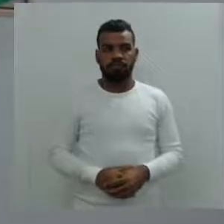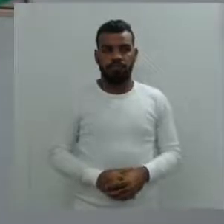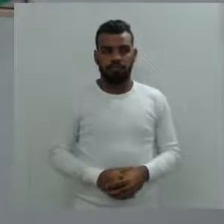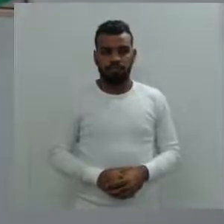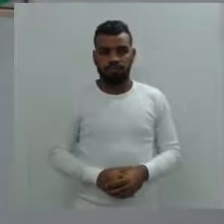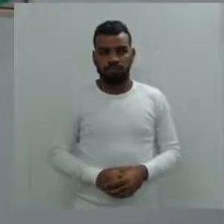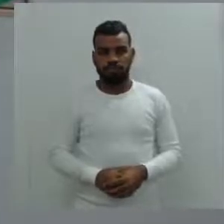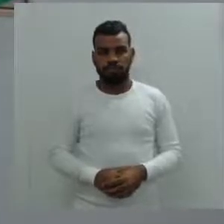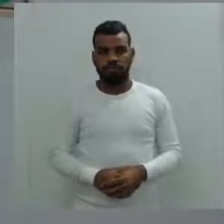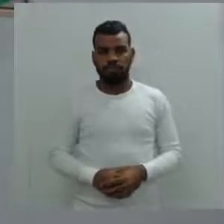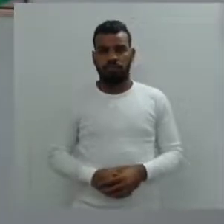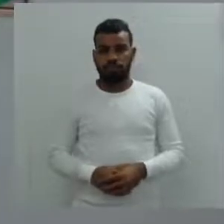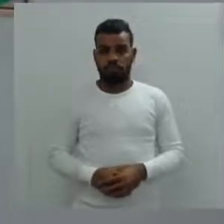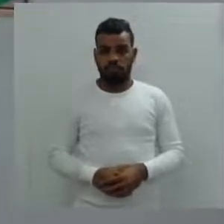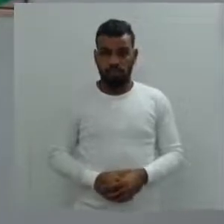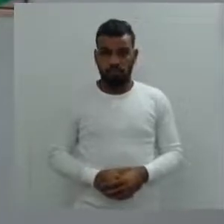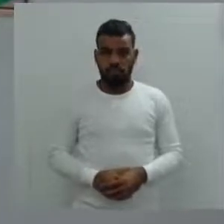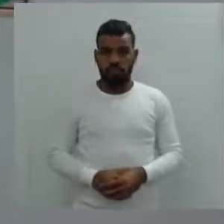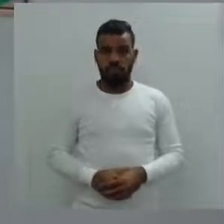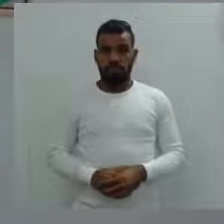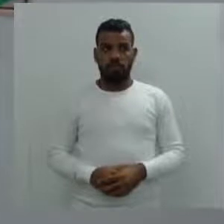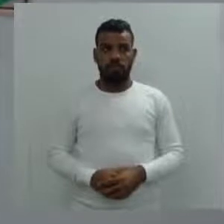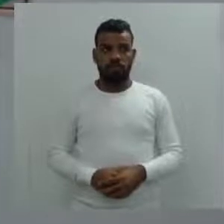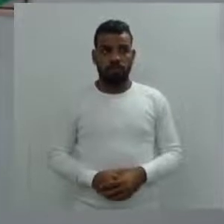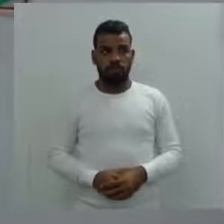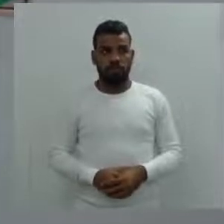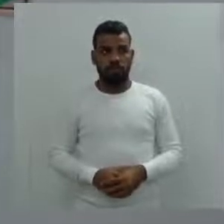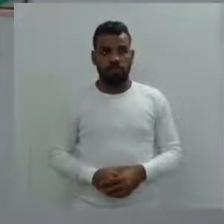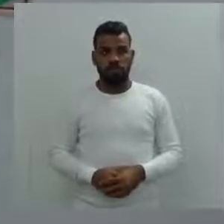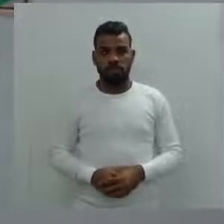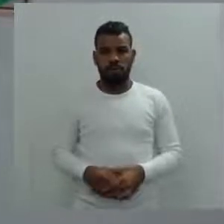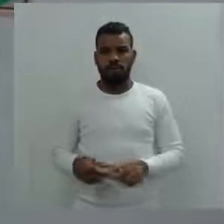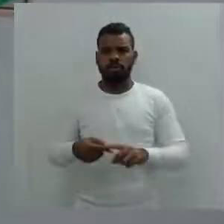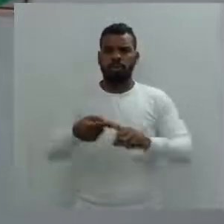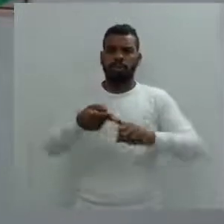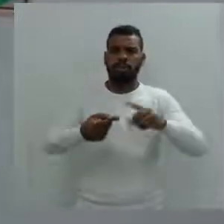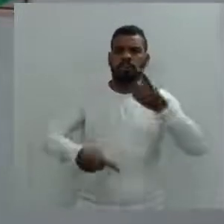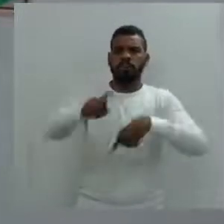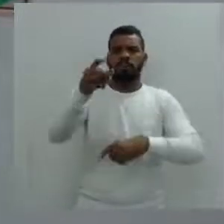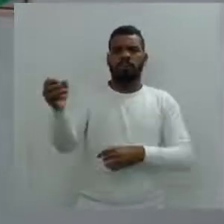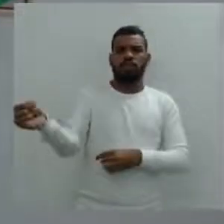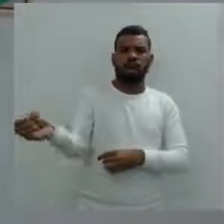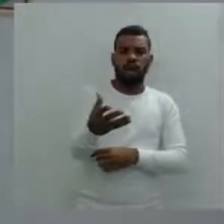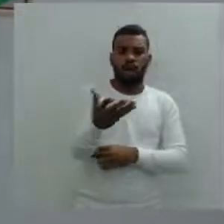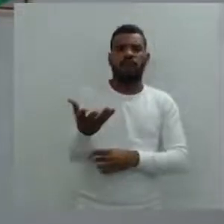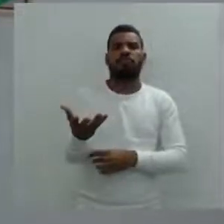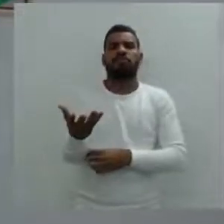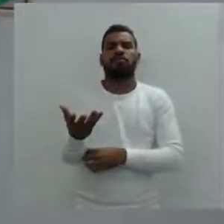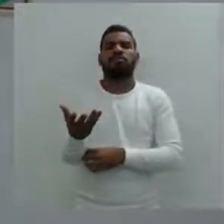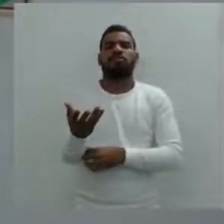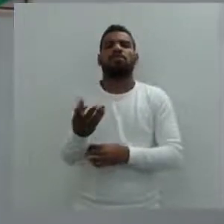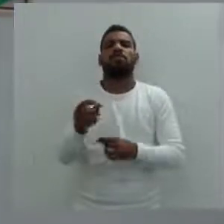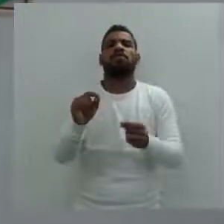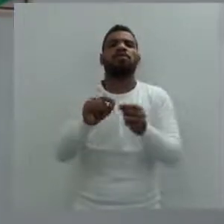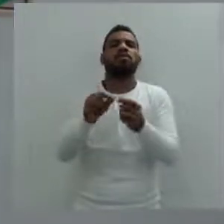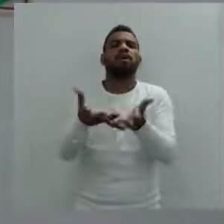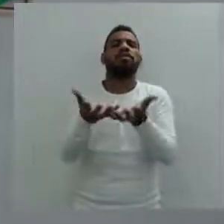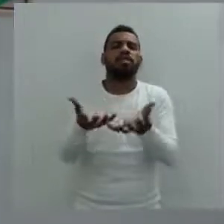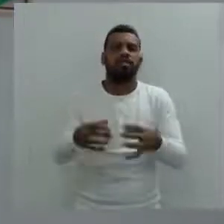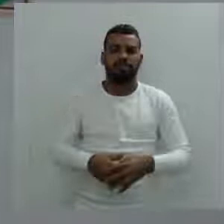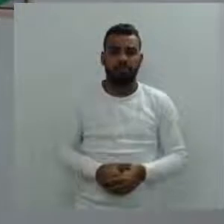só, quando houve essa nova revolução industrial, o que é que a burguesia